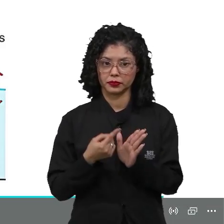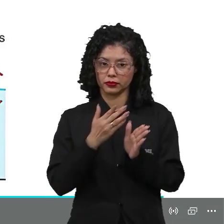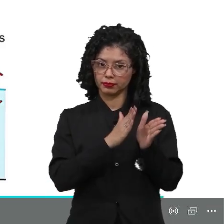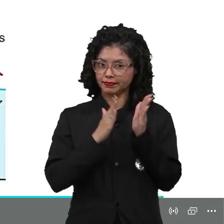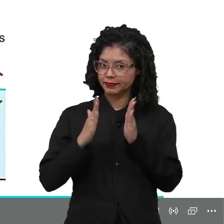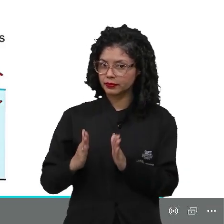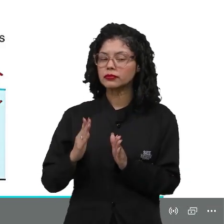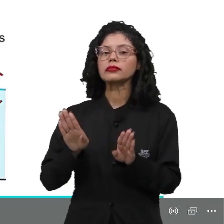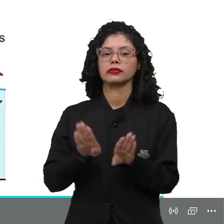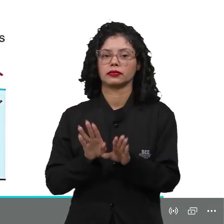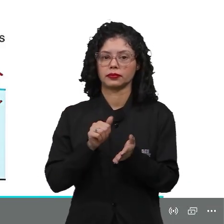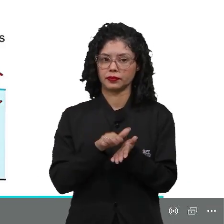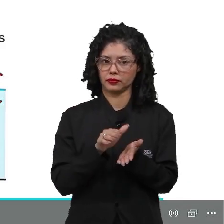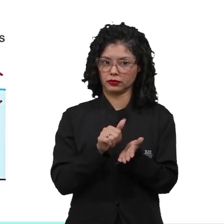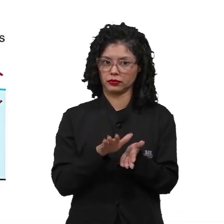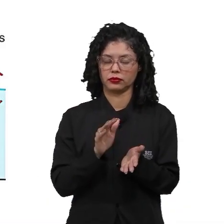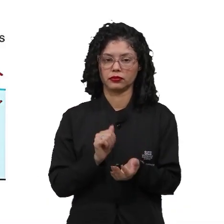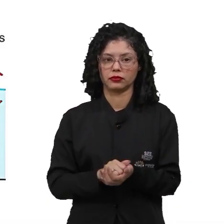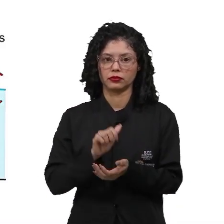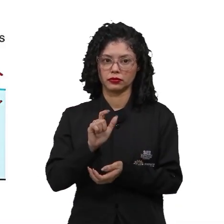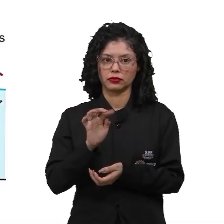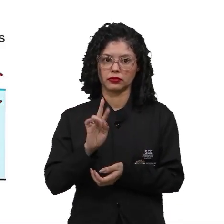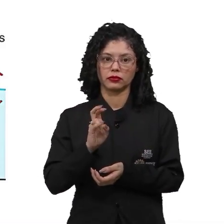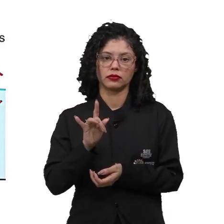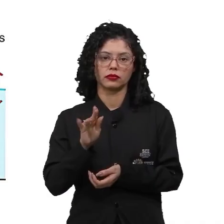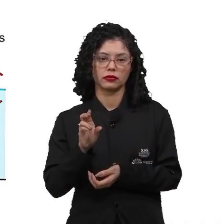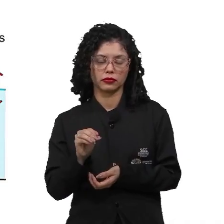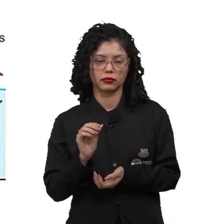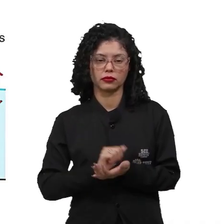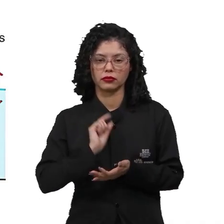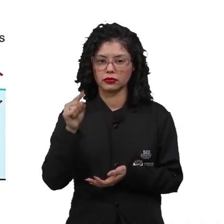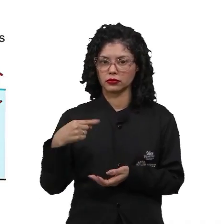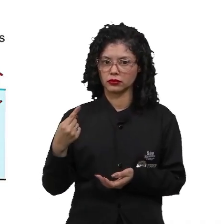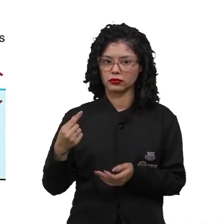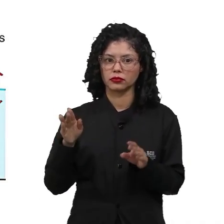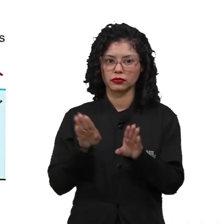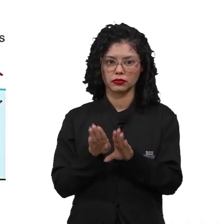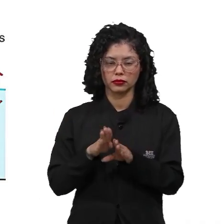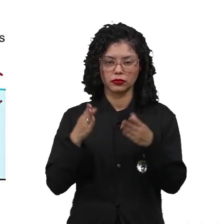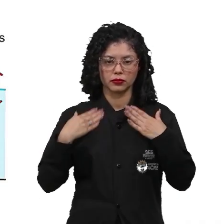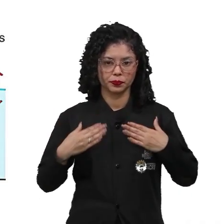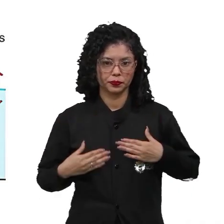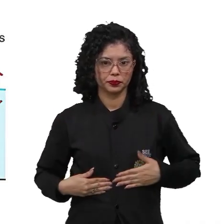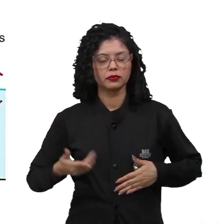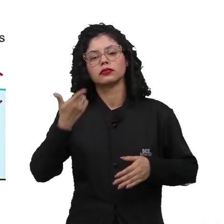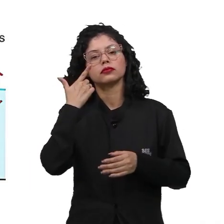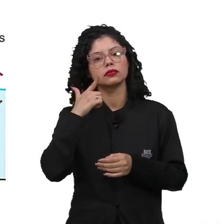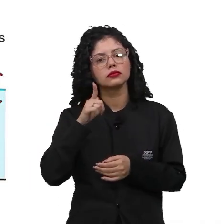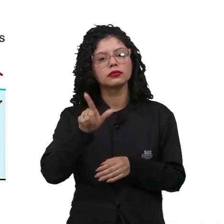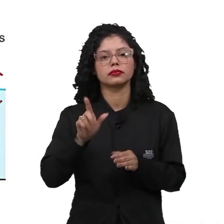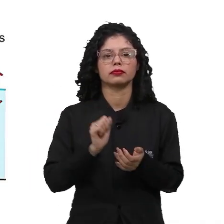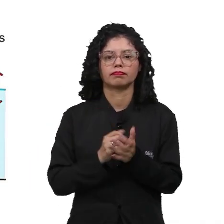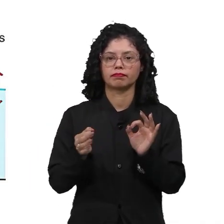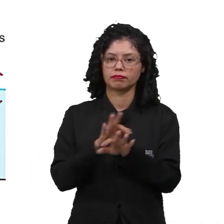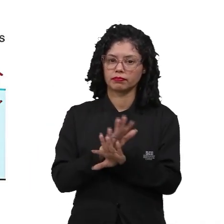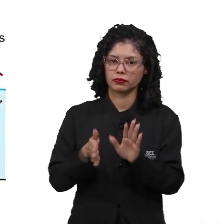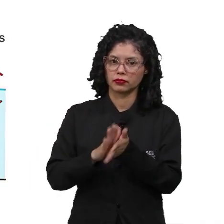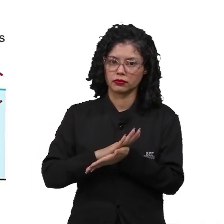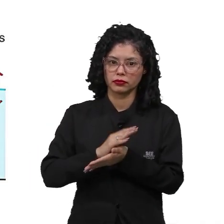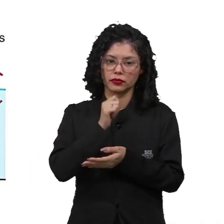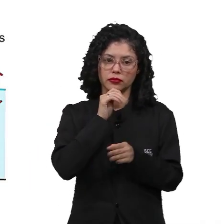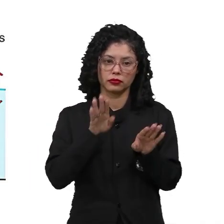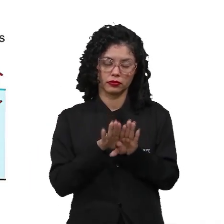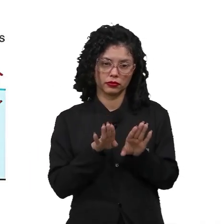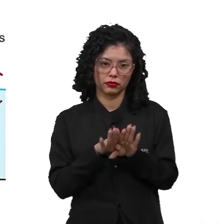parte ali da eliminação dos antígenos. E aí, depois, né, que o nosso corpo conseguiu ali destruir, né,